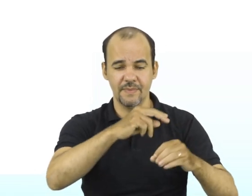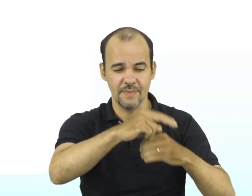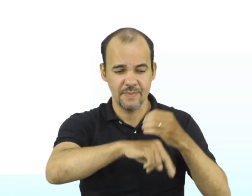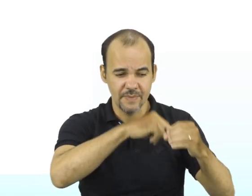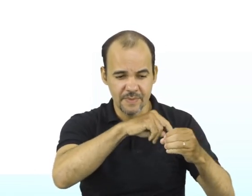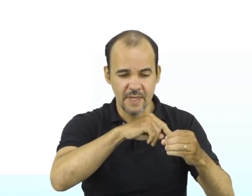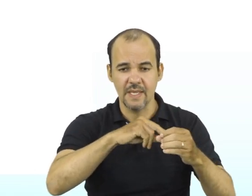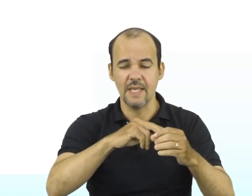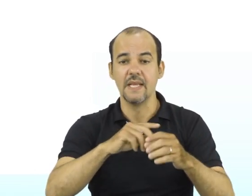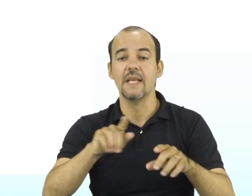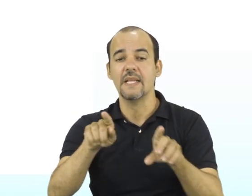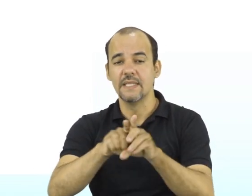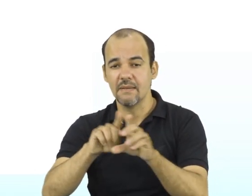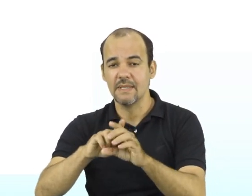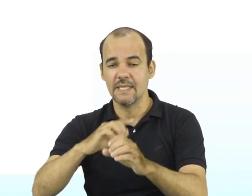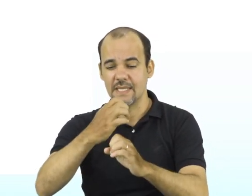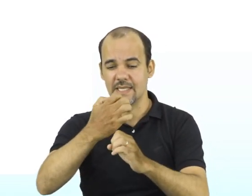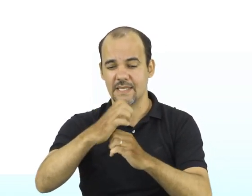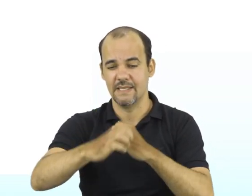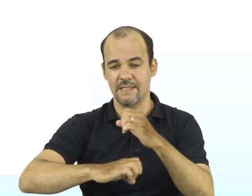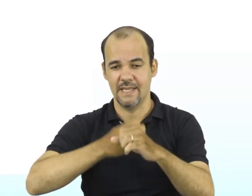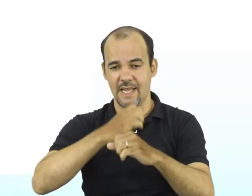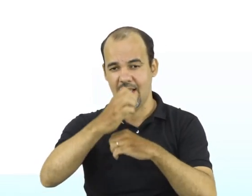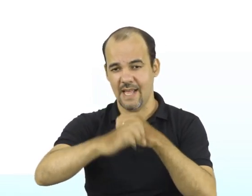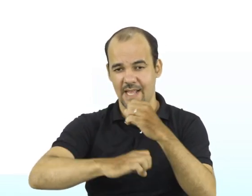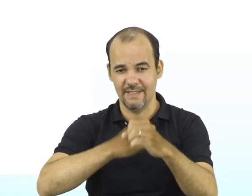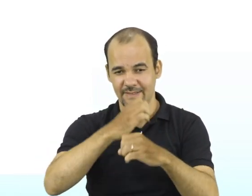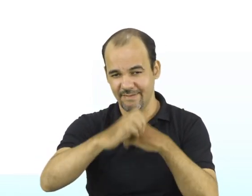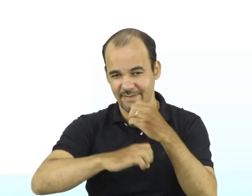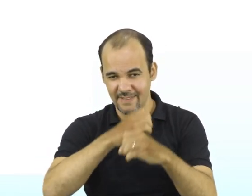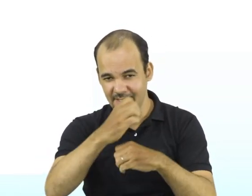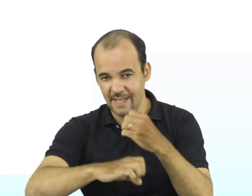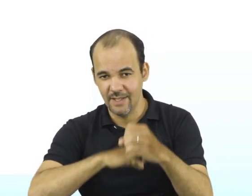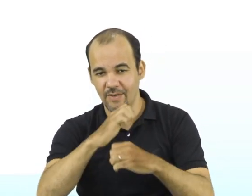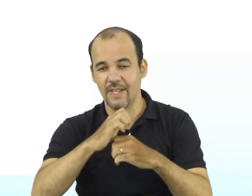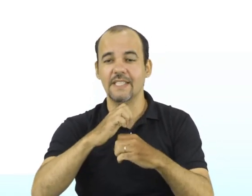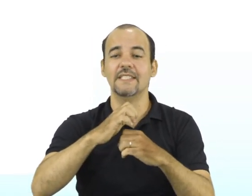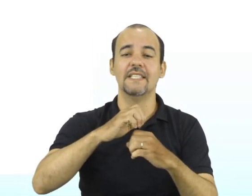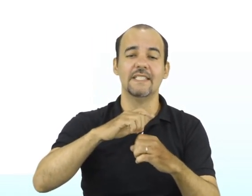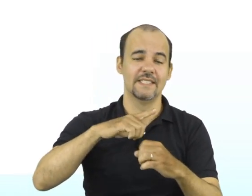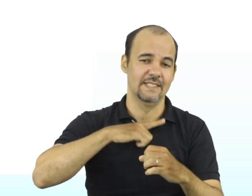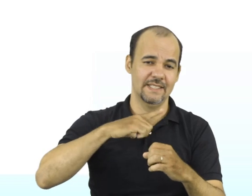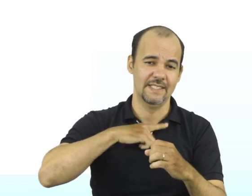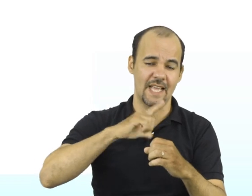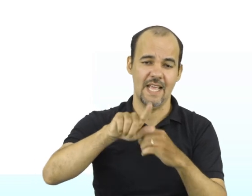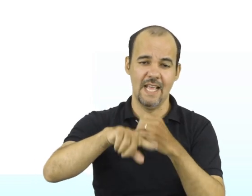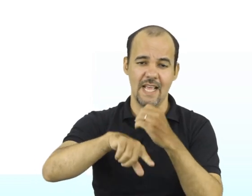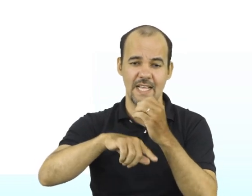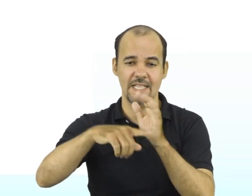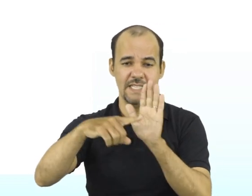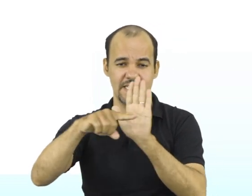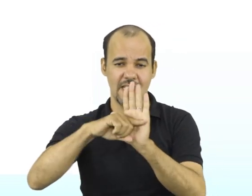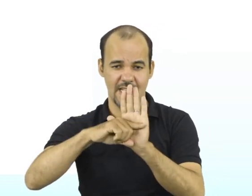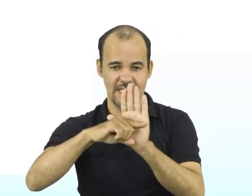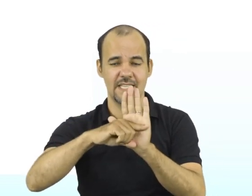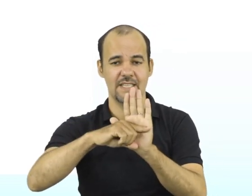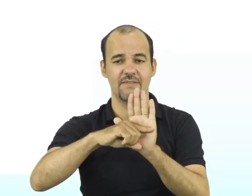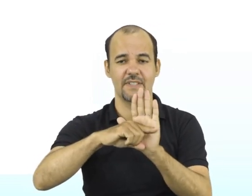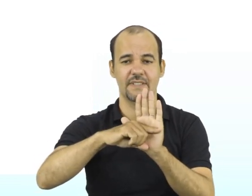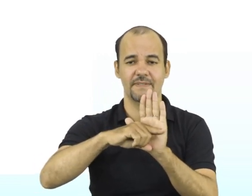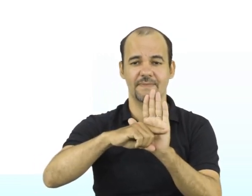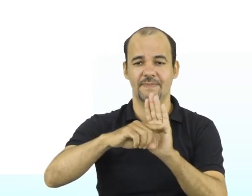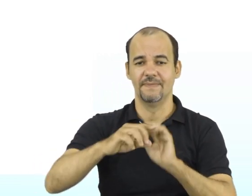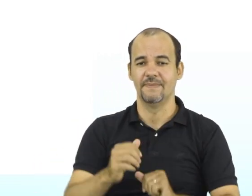eletrosfera, como você bem vê aí no seu desenho, na eletrosfera você tem aí as cargas